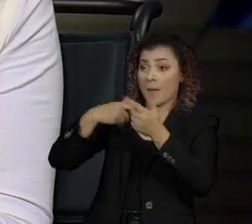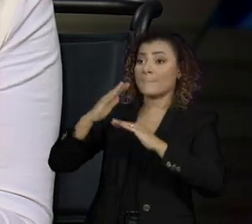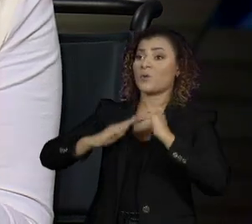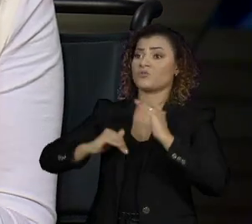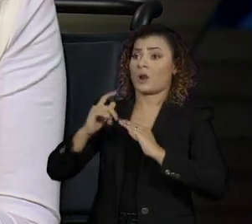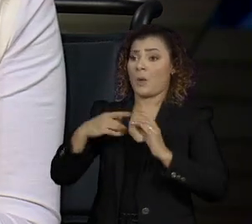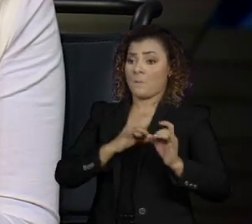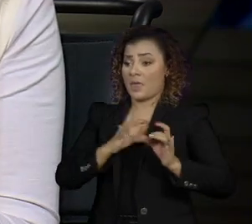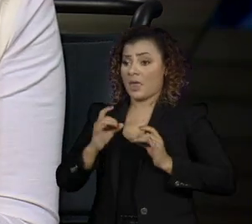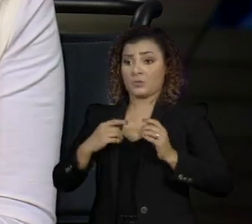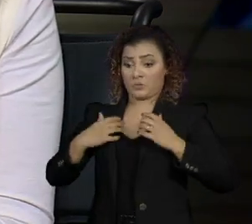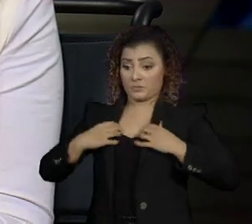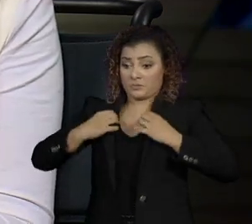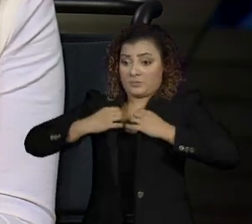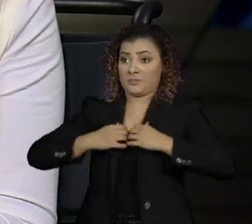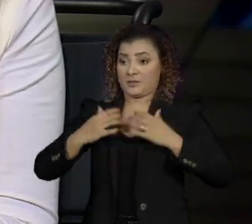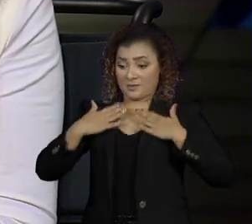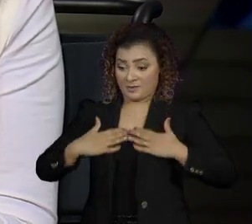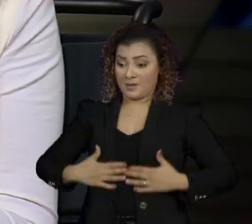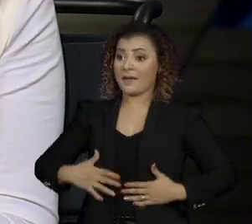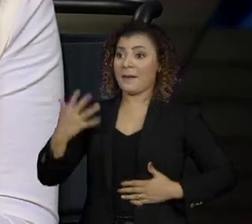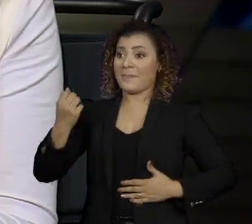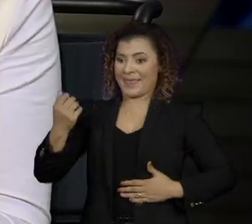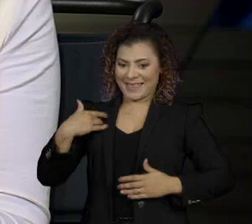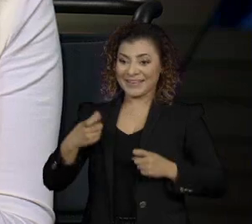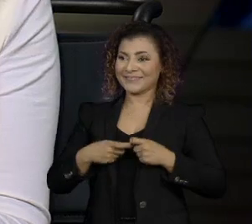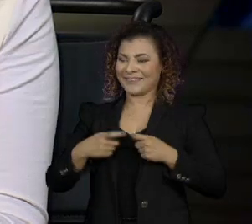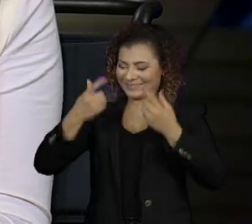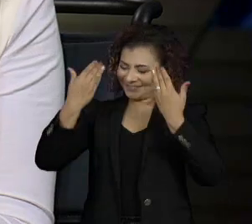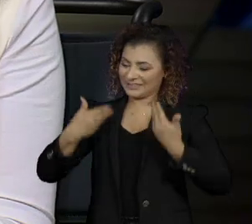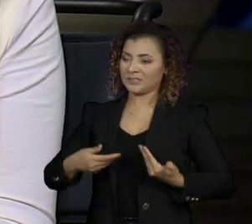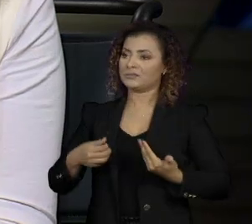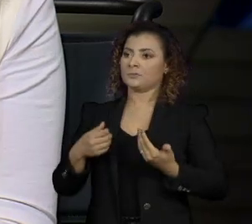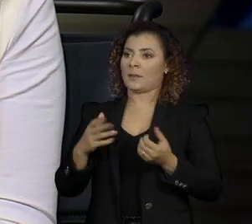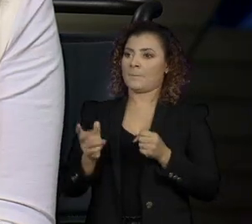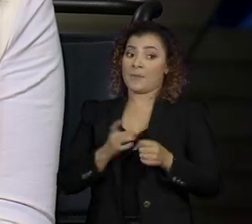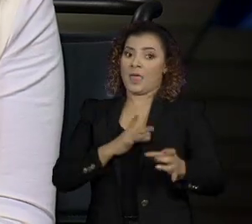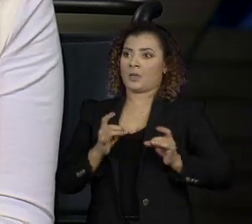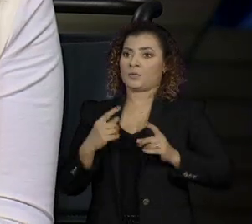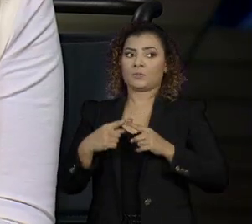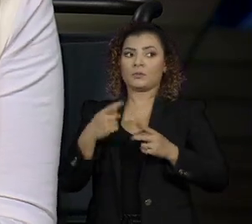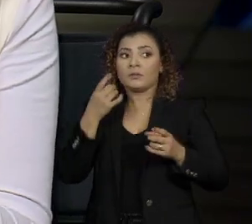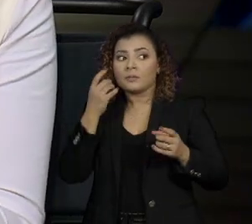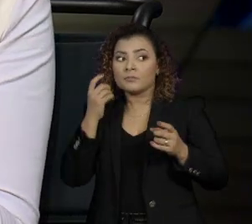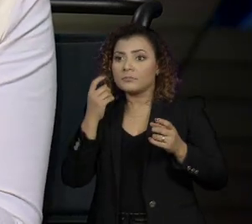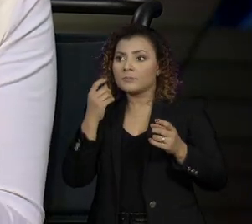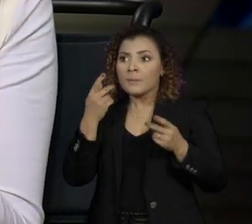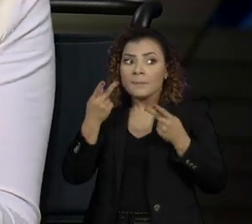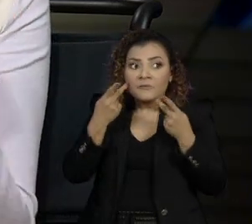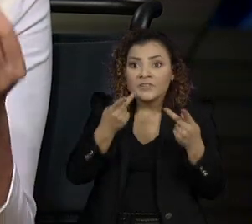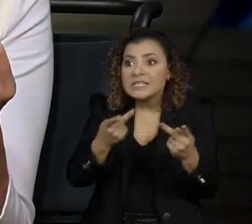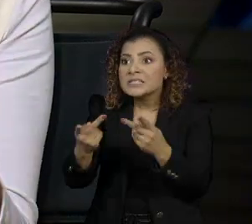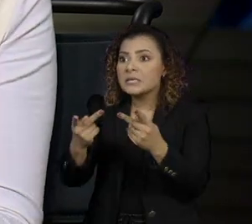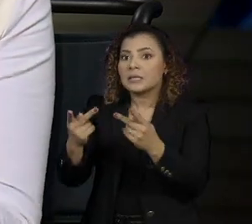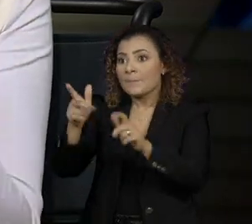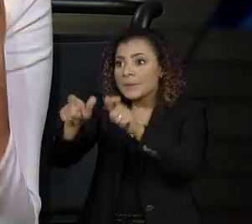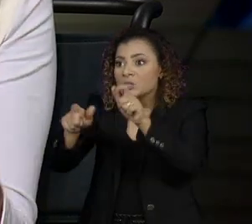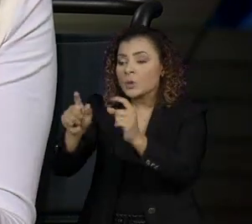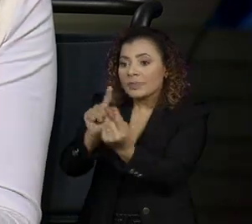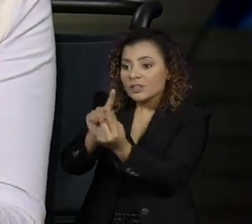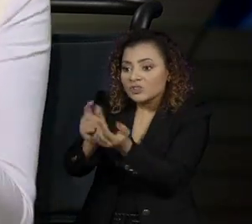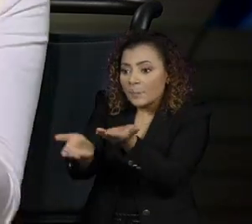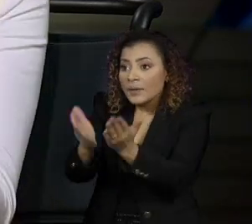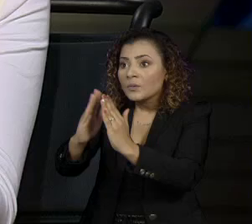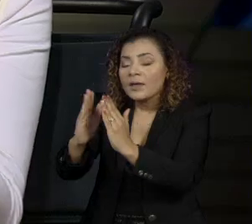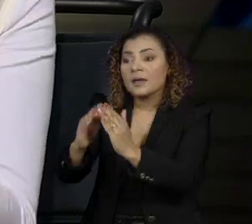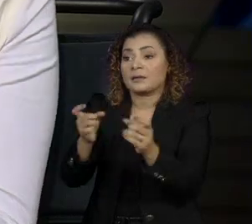medo de sair de jaleco na rua, tem medo de fazer a sua atuação de visita domiciliar, porque justamente o presidente criou um